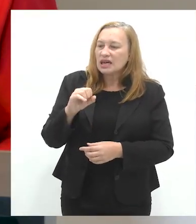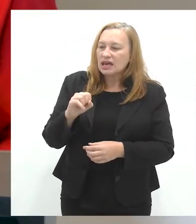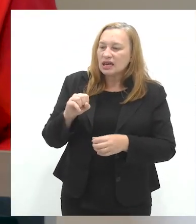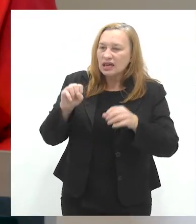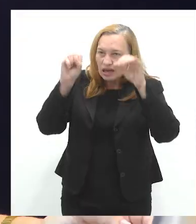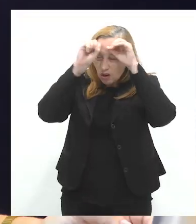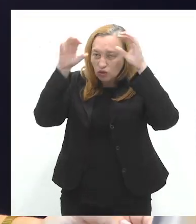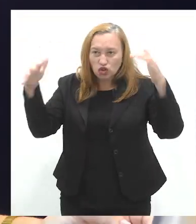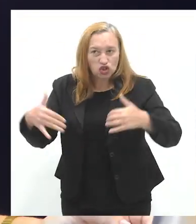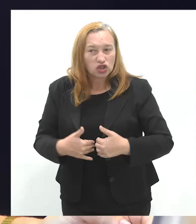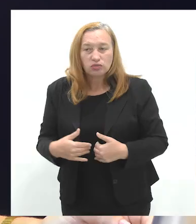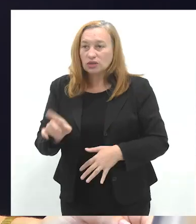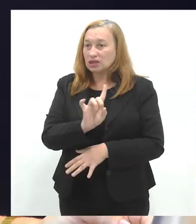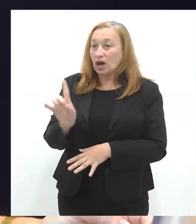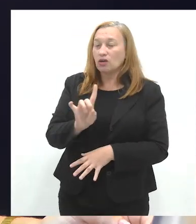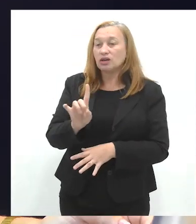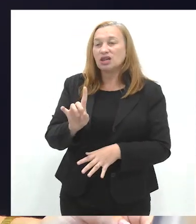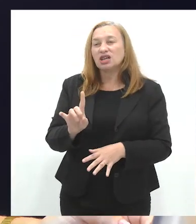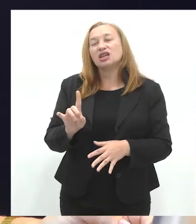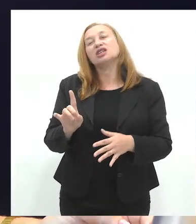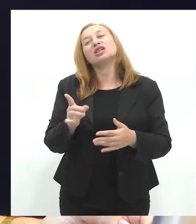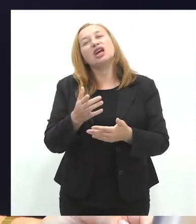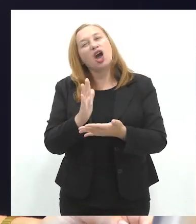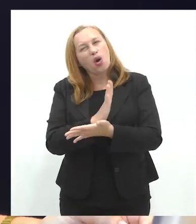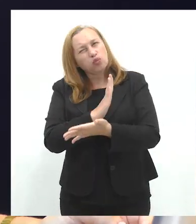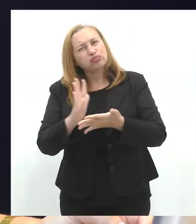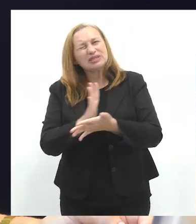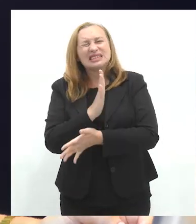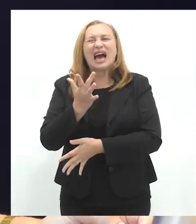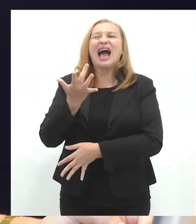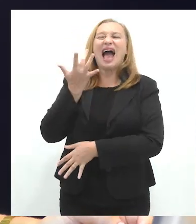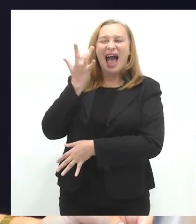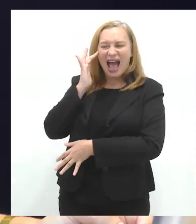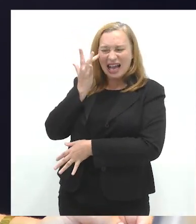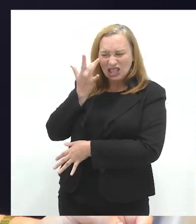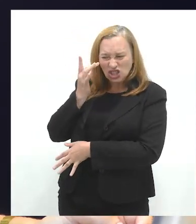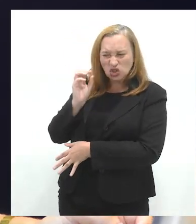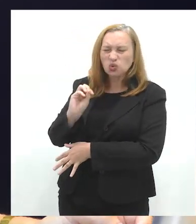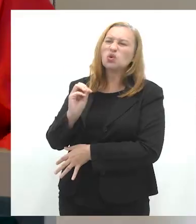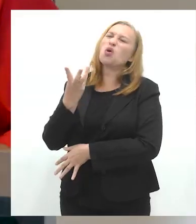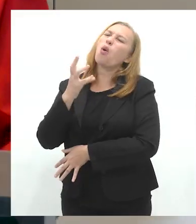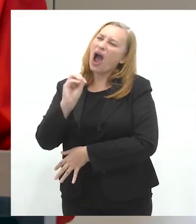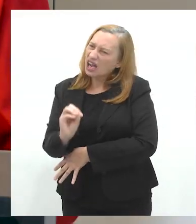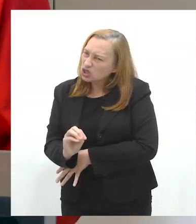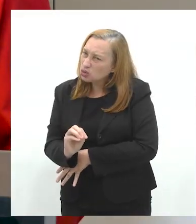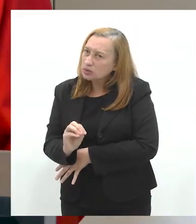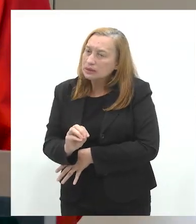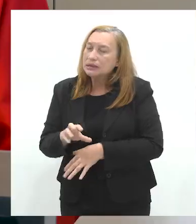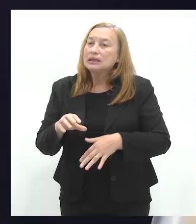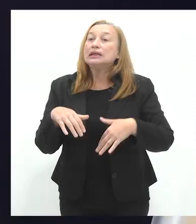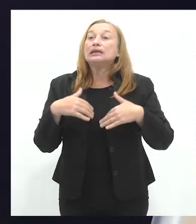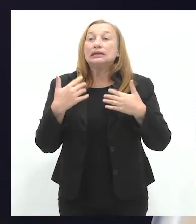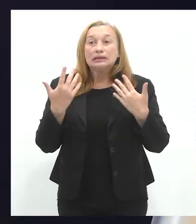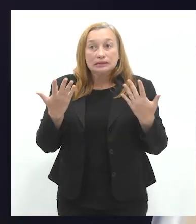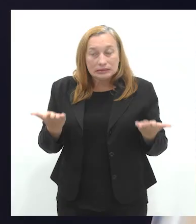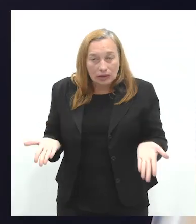autismo. Sim, sim. E sim, tem muitos achismos, né? O Sim, que que você sim. tem a dizer sobre isso?